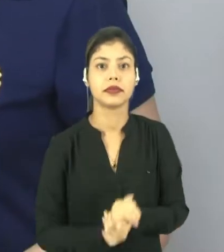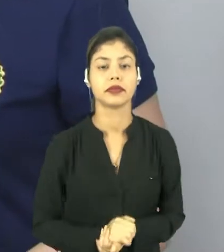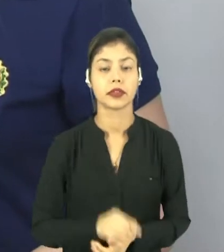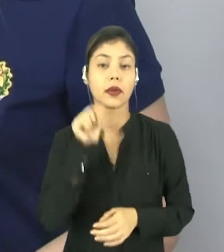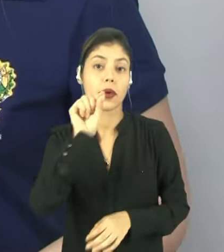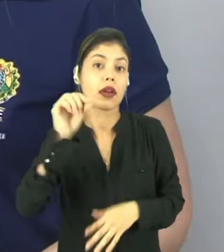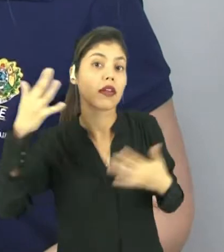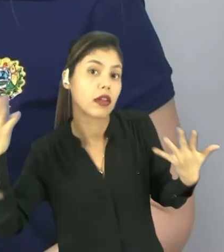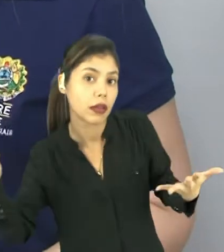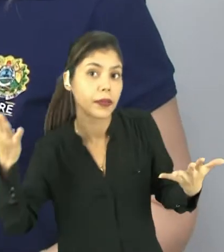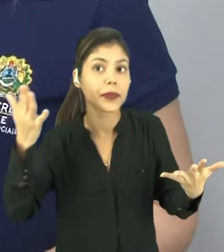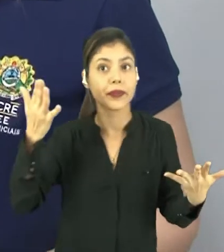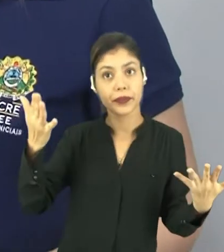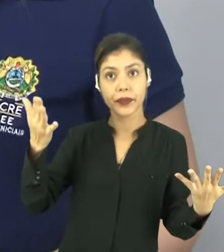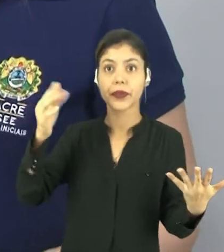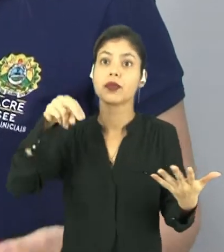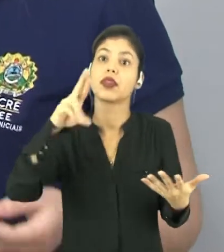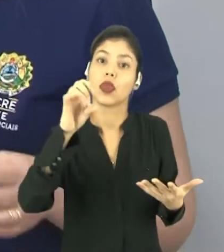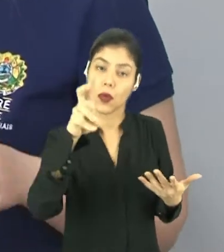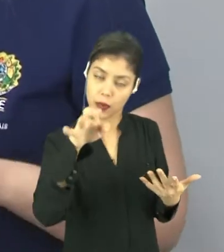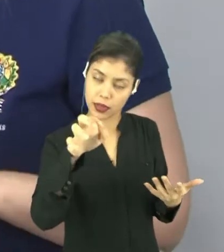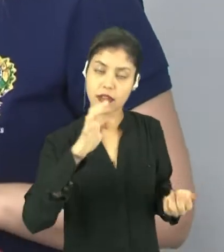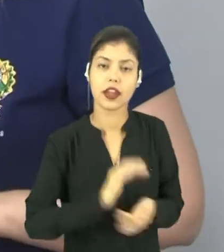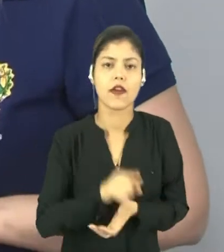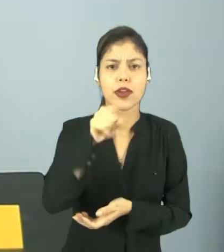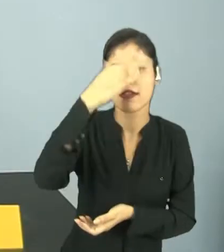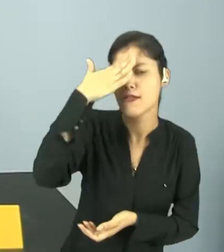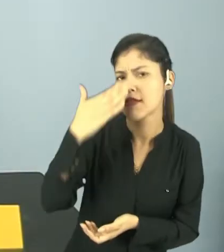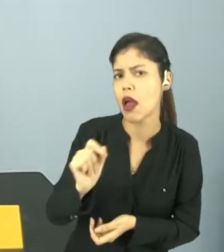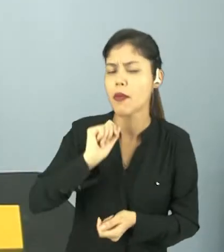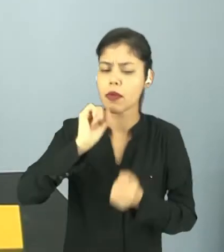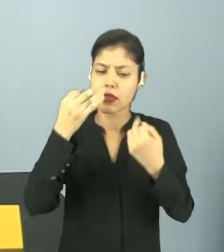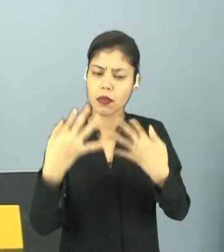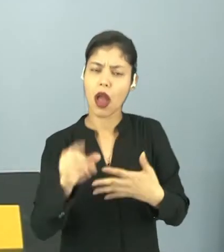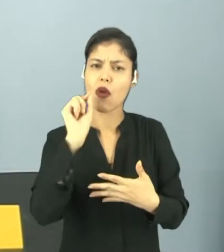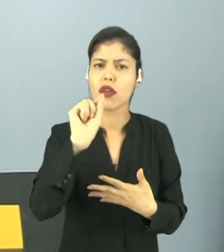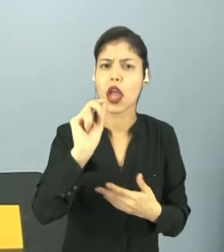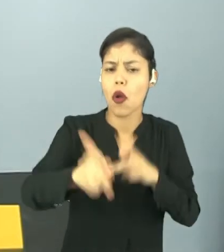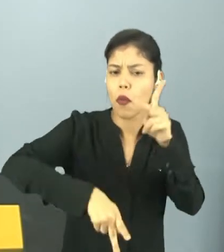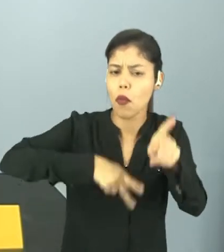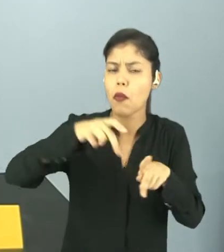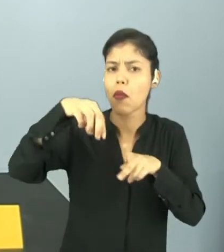eram o quê? Eles eram nômades. Vocês sabem me dizer o que é um